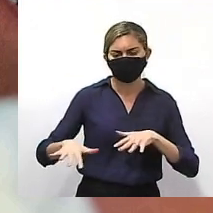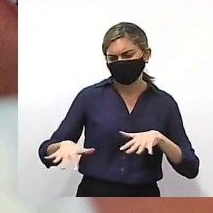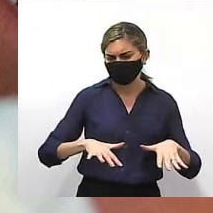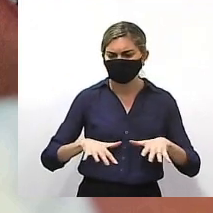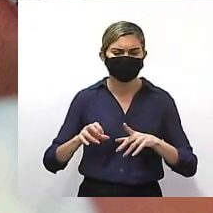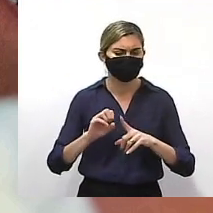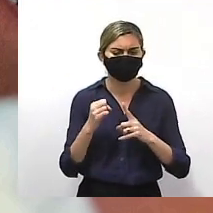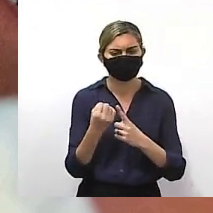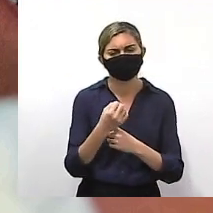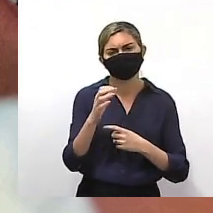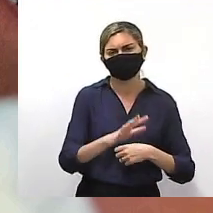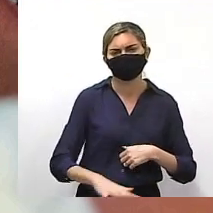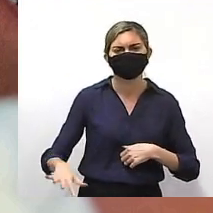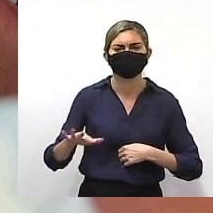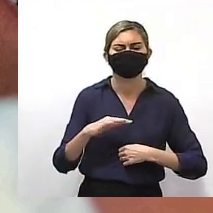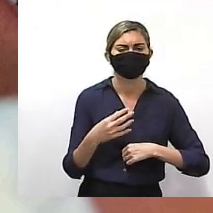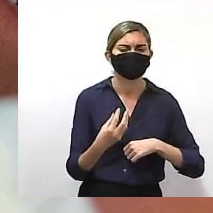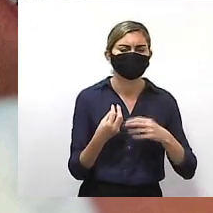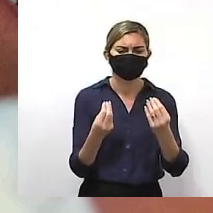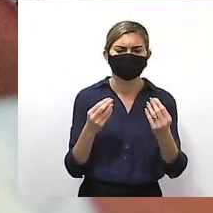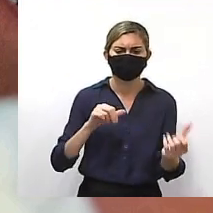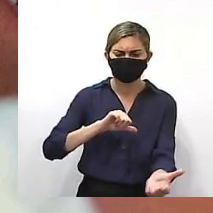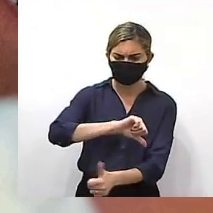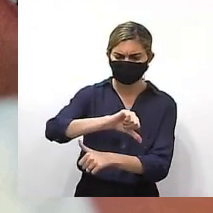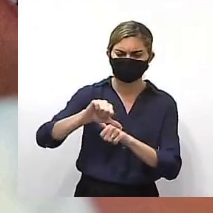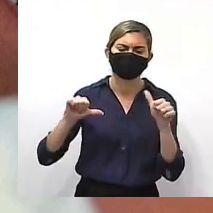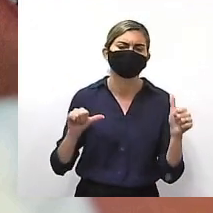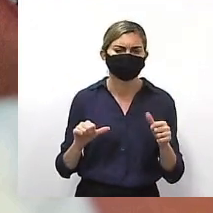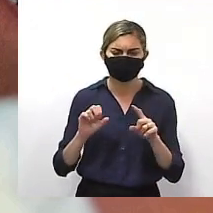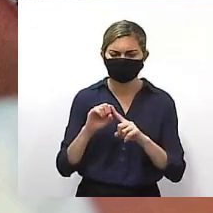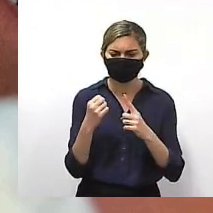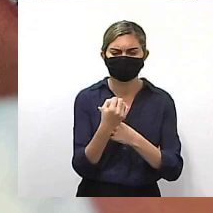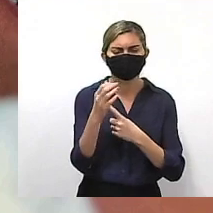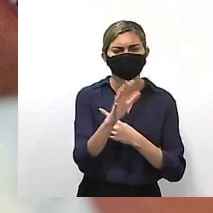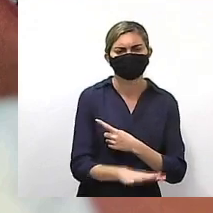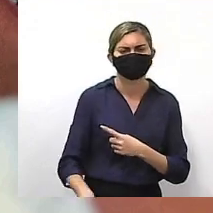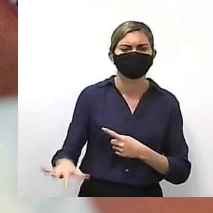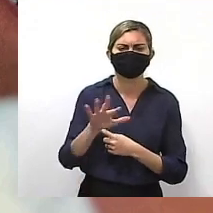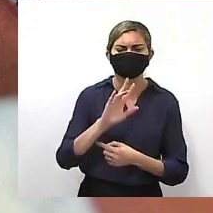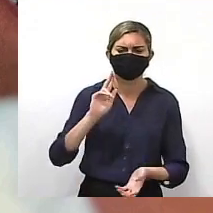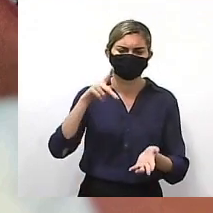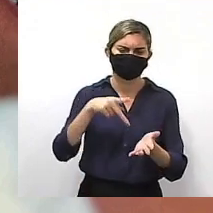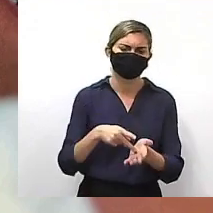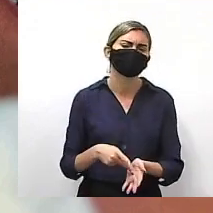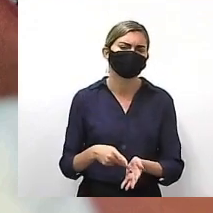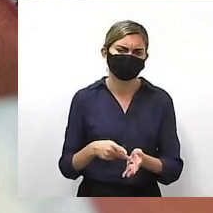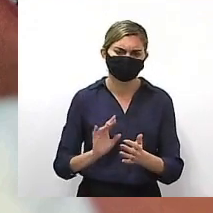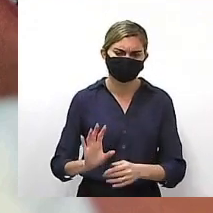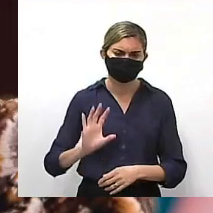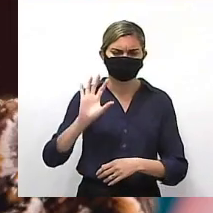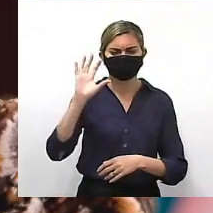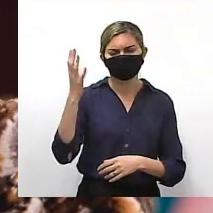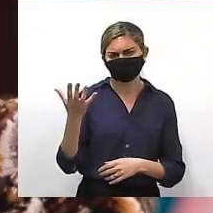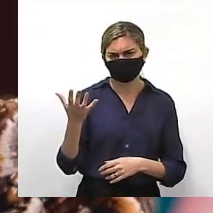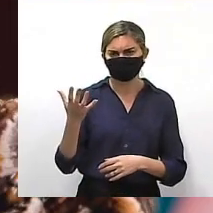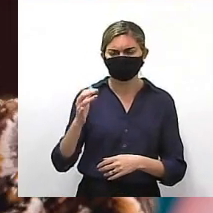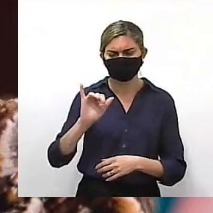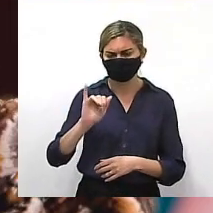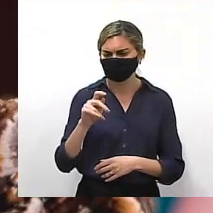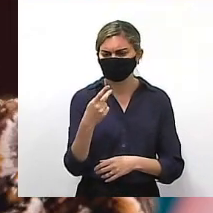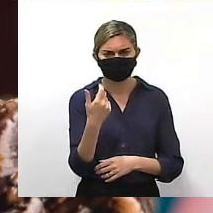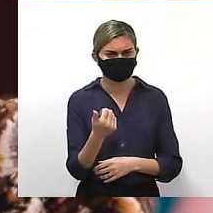movimentos sociais para que uma transformação social realmente acontecesse na